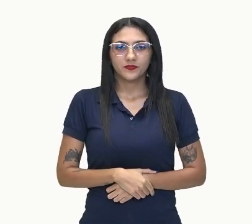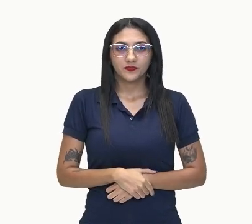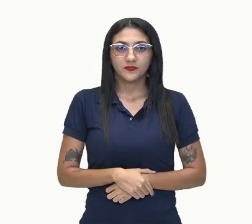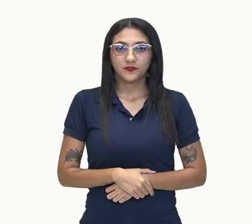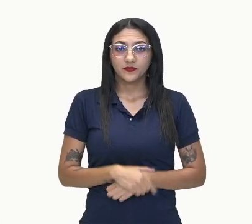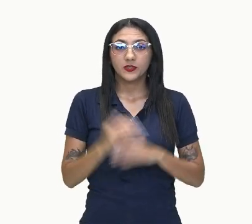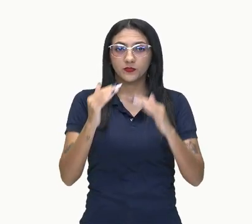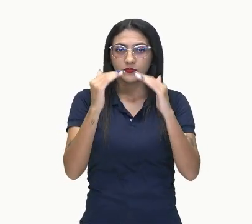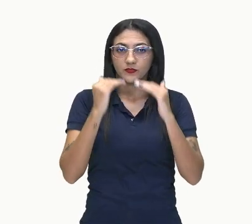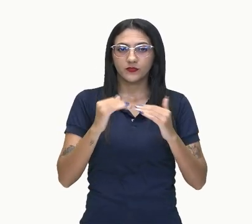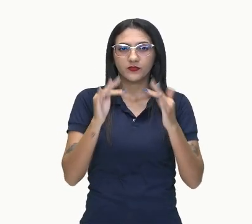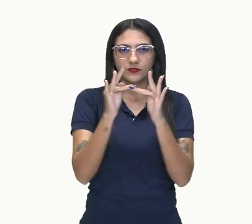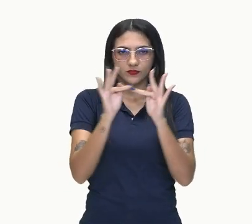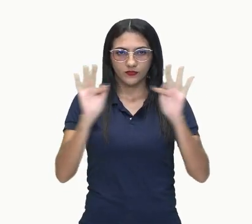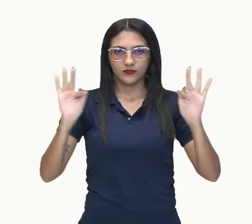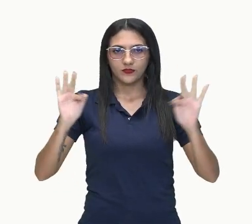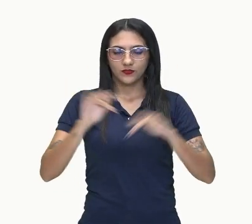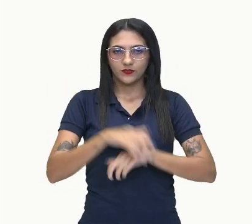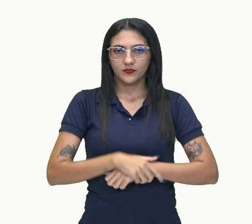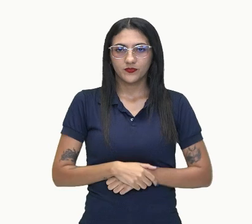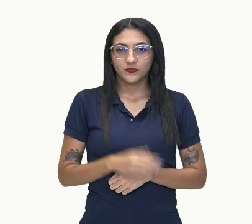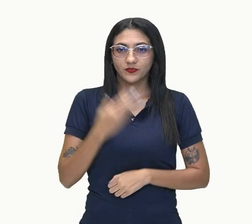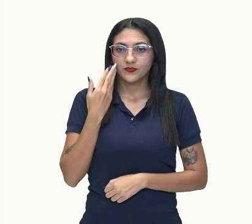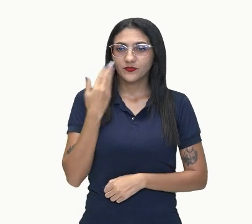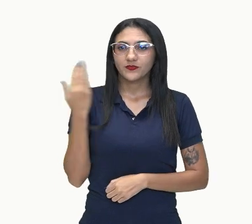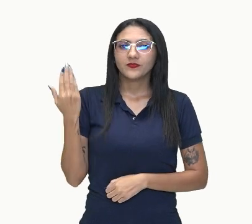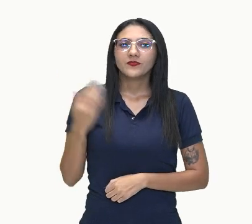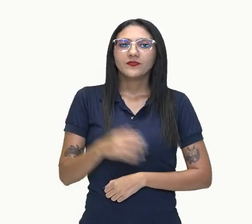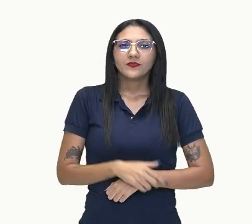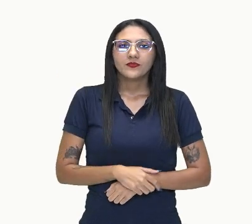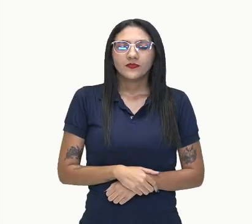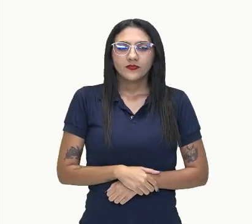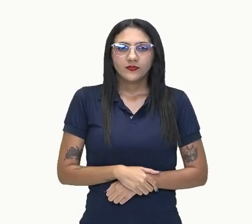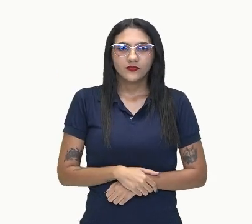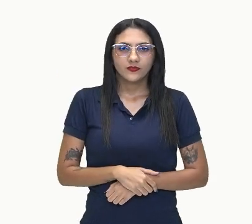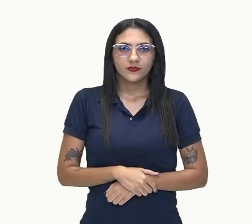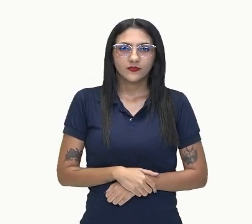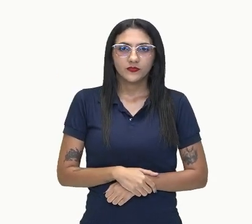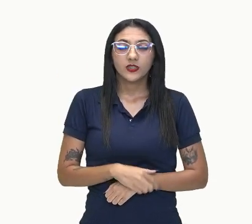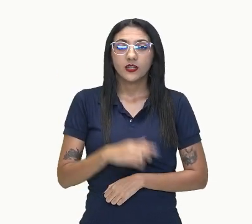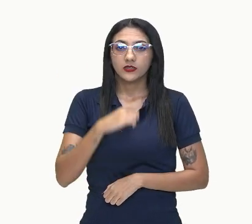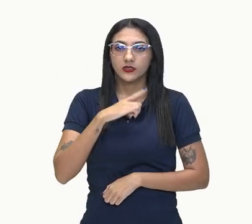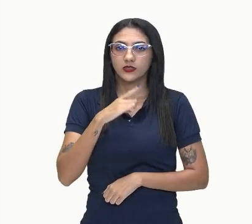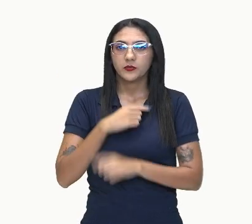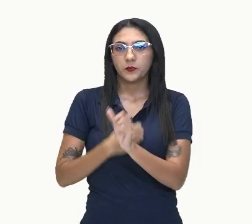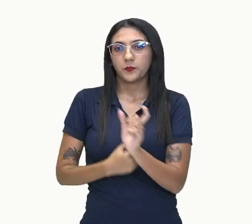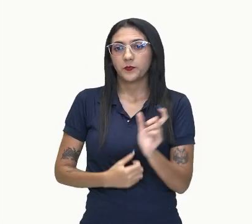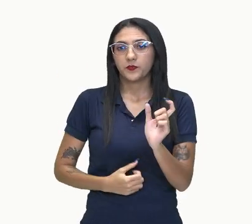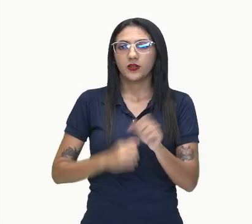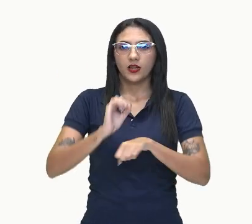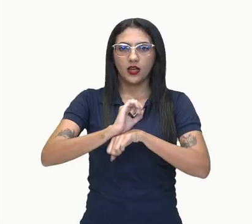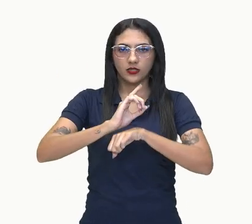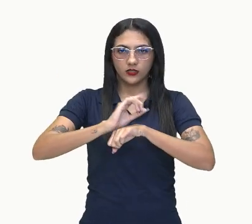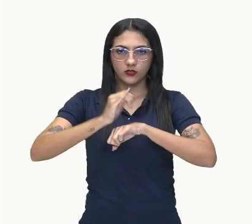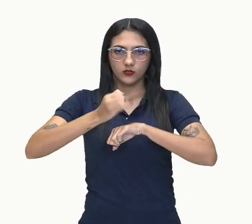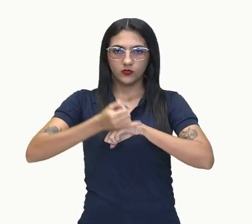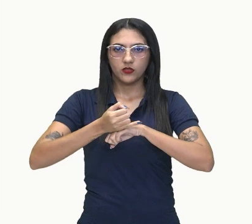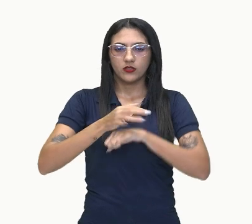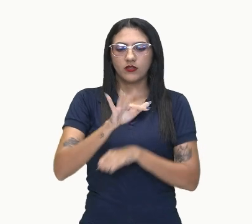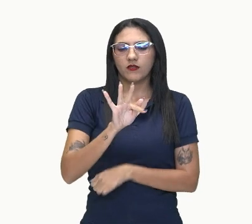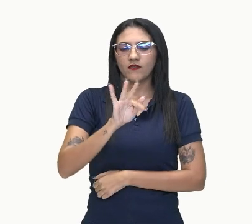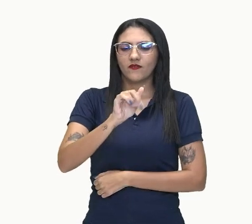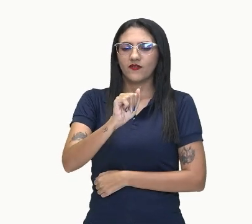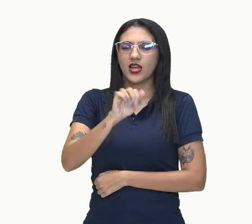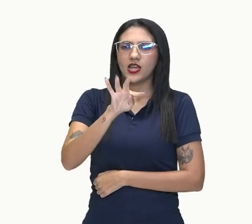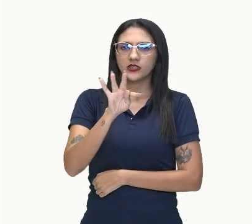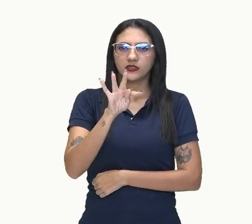Pedro is fatter than Mike. Eu tenho o adjetivo fat, que é